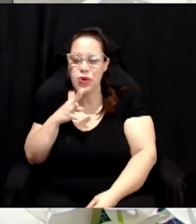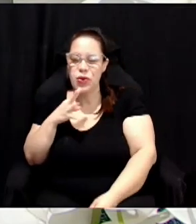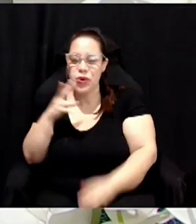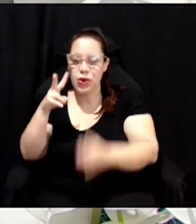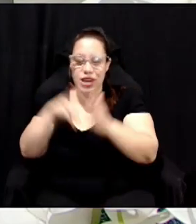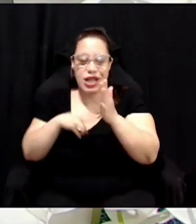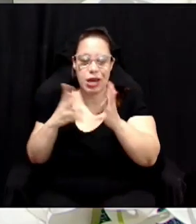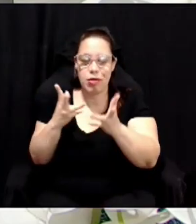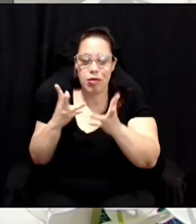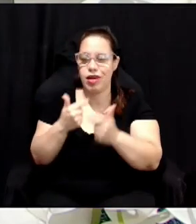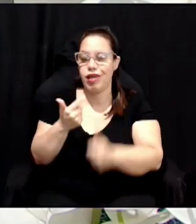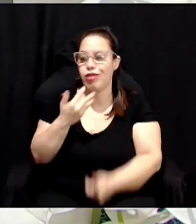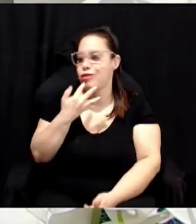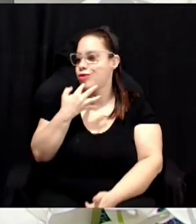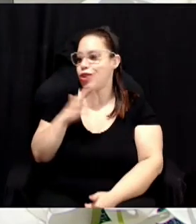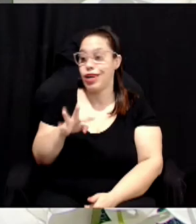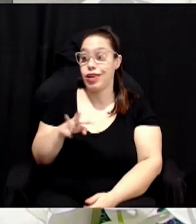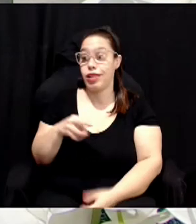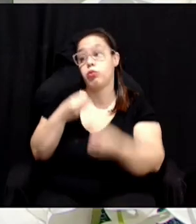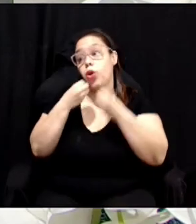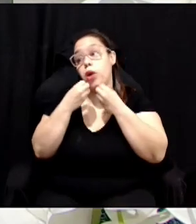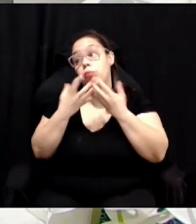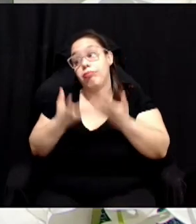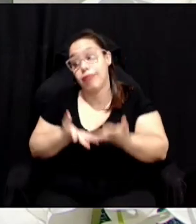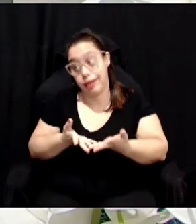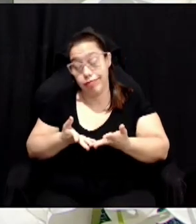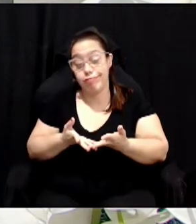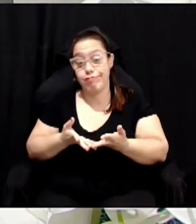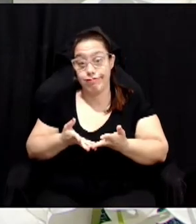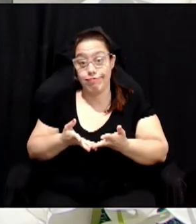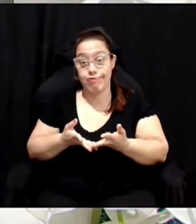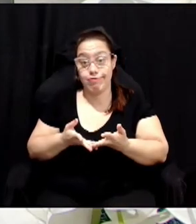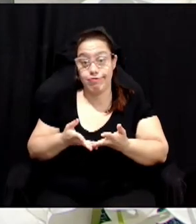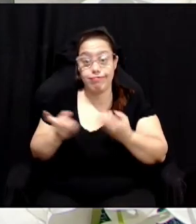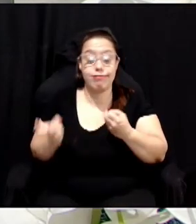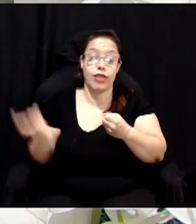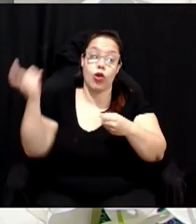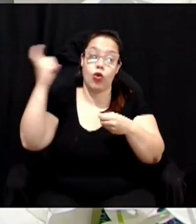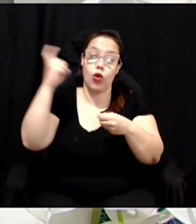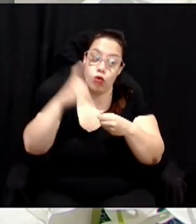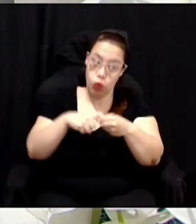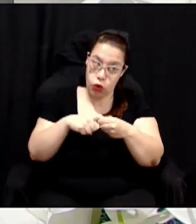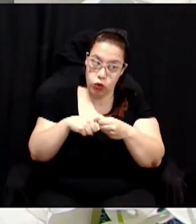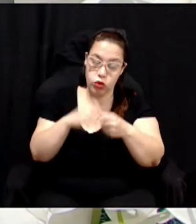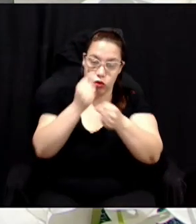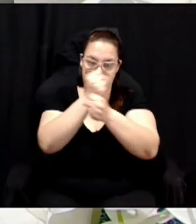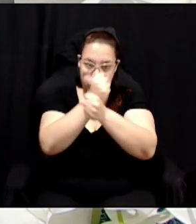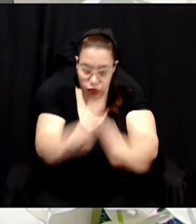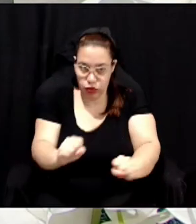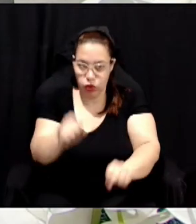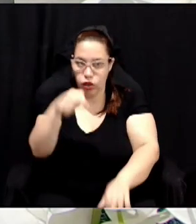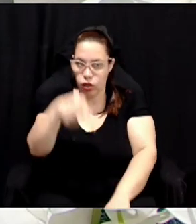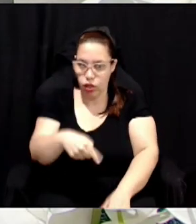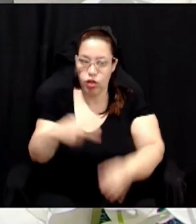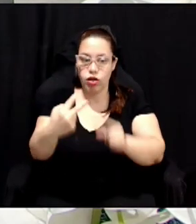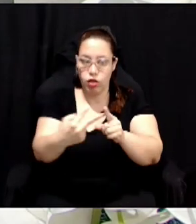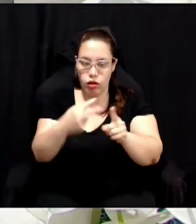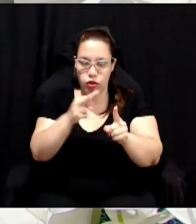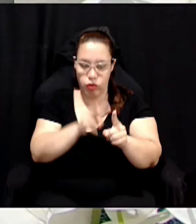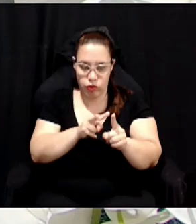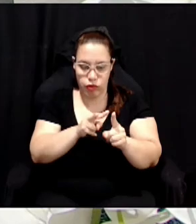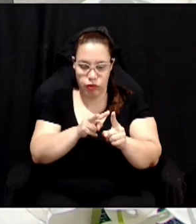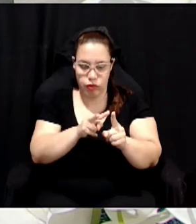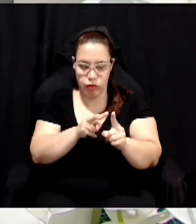gente não conhecia? Pois bem, esse é um livro que volta. Então, isso é uma ruptura aqui dentro, né, do ponto de vista de que temos,